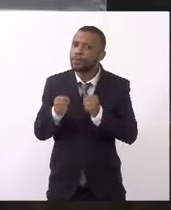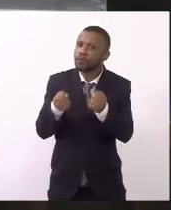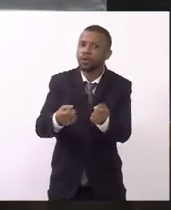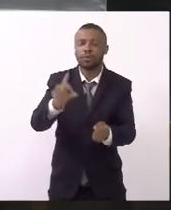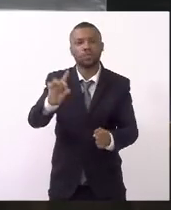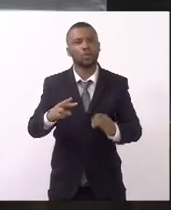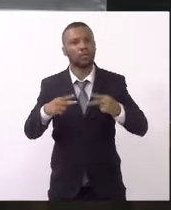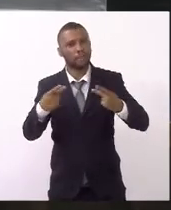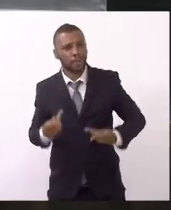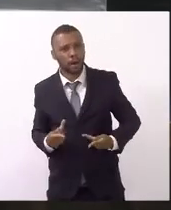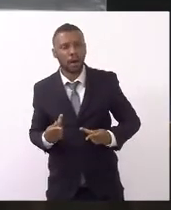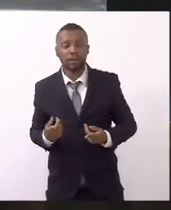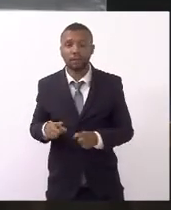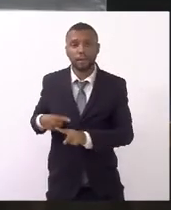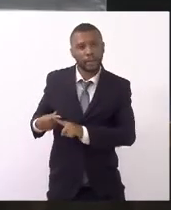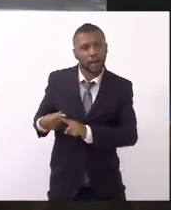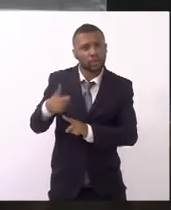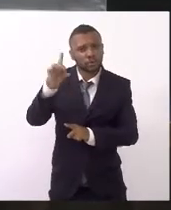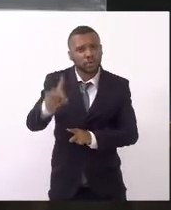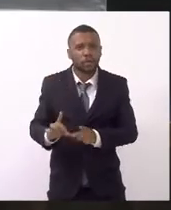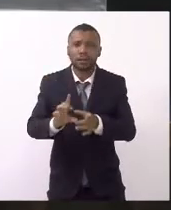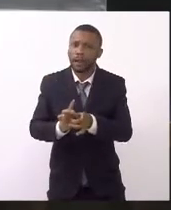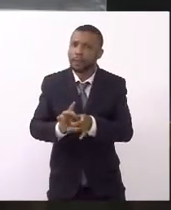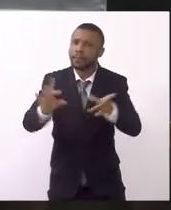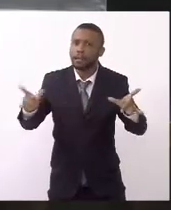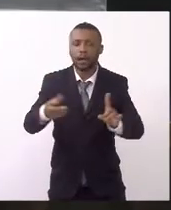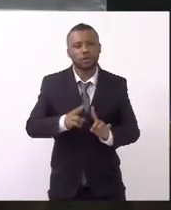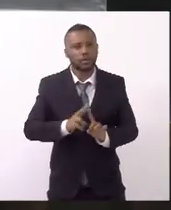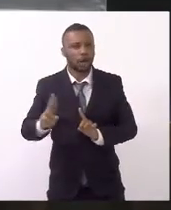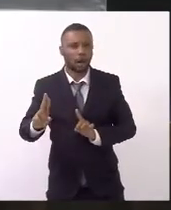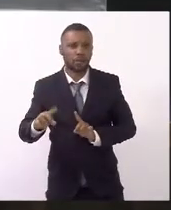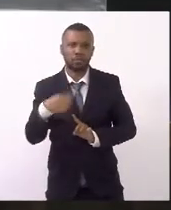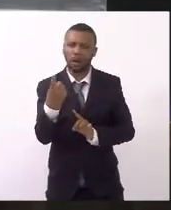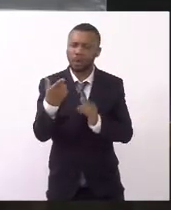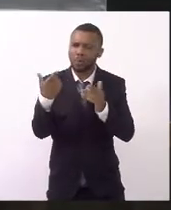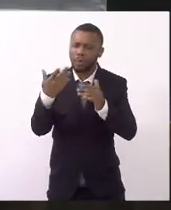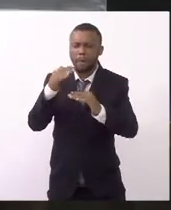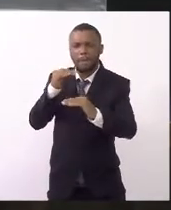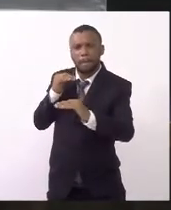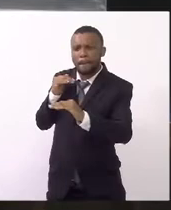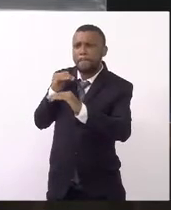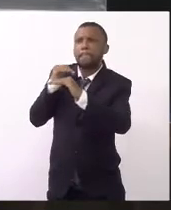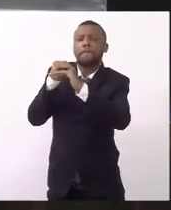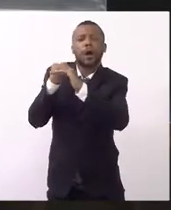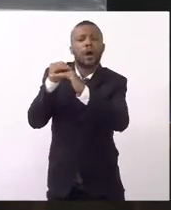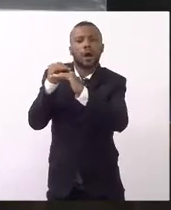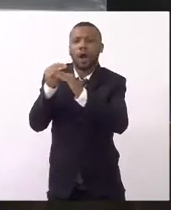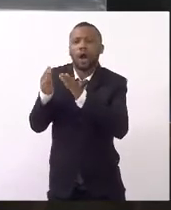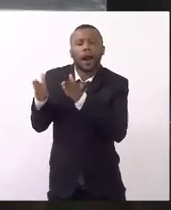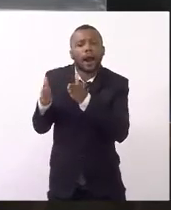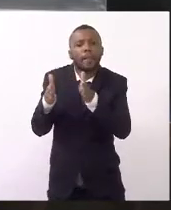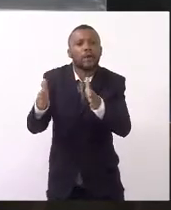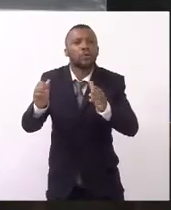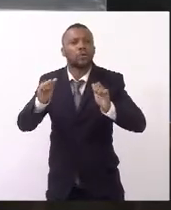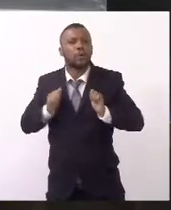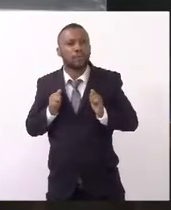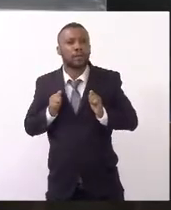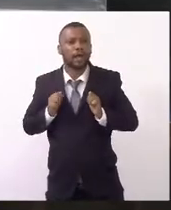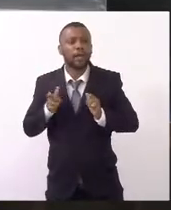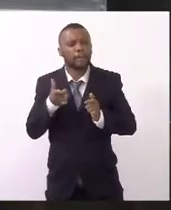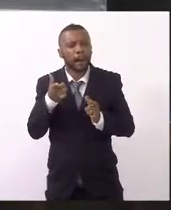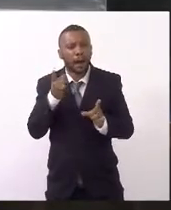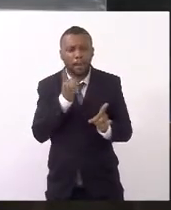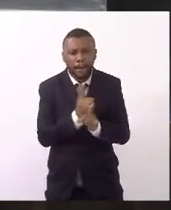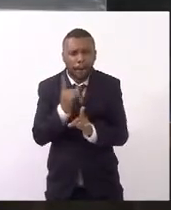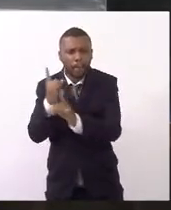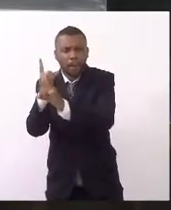e do direito à liberdade e não vamos nos deparar com caminhos confortáveis para encontrar aquilo que nos